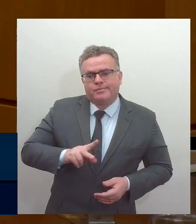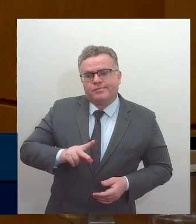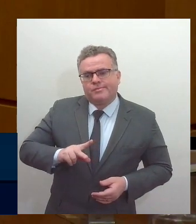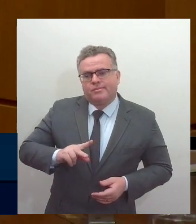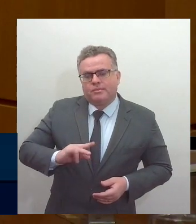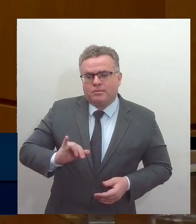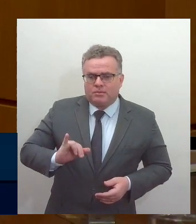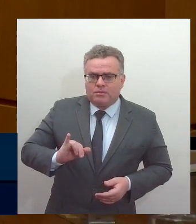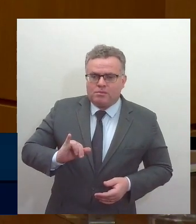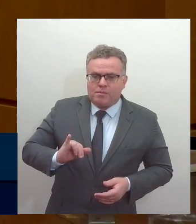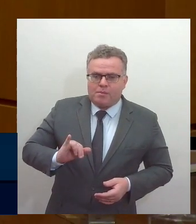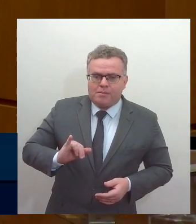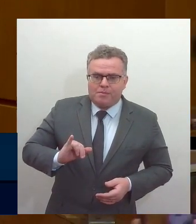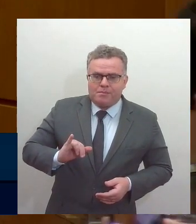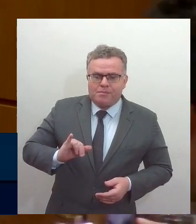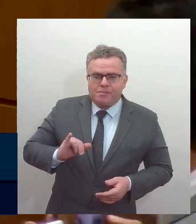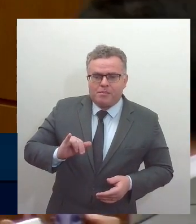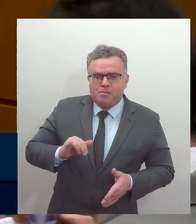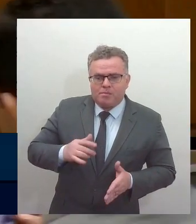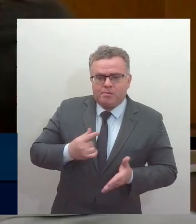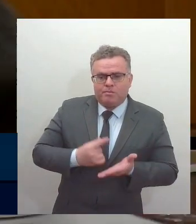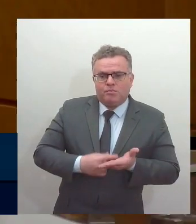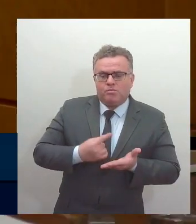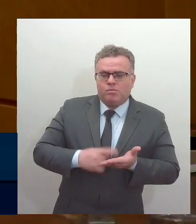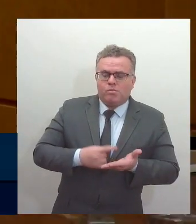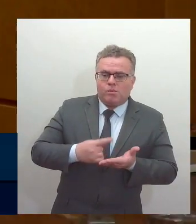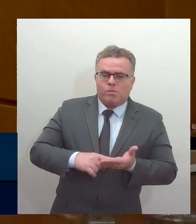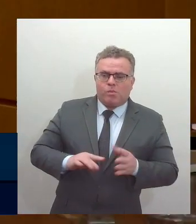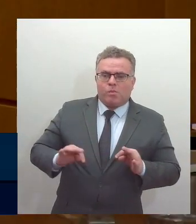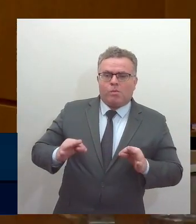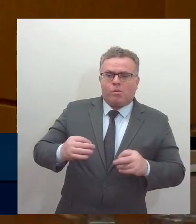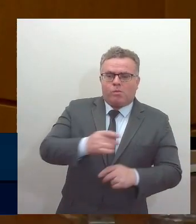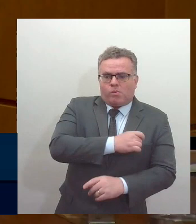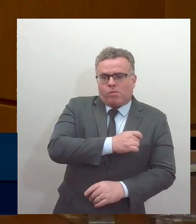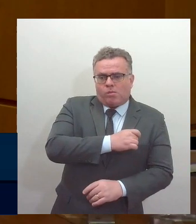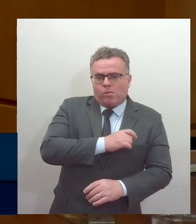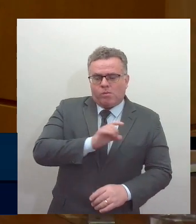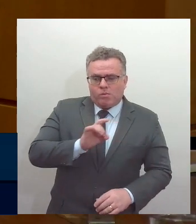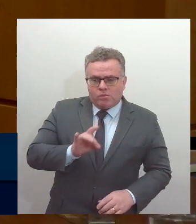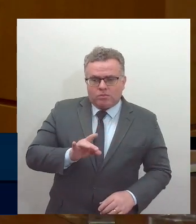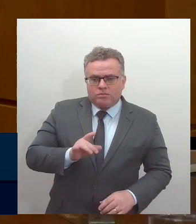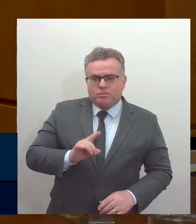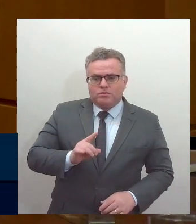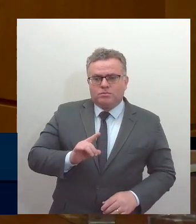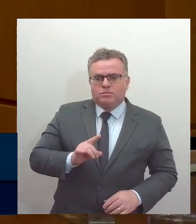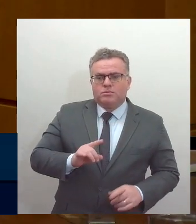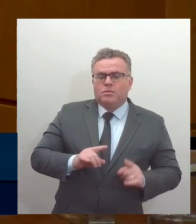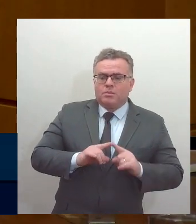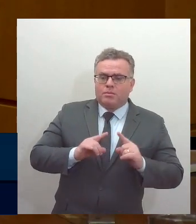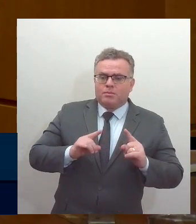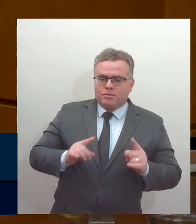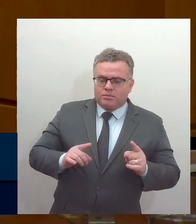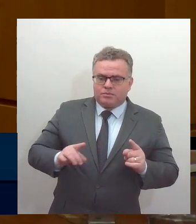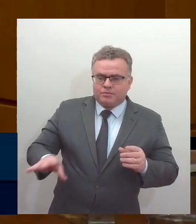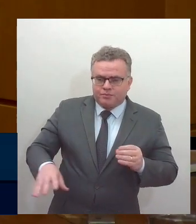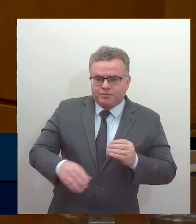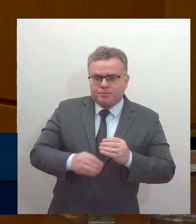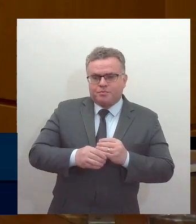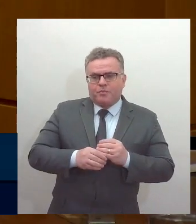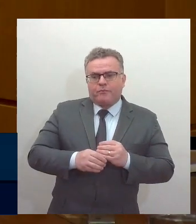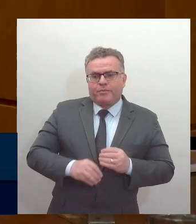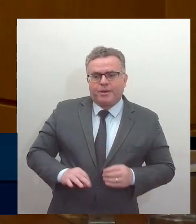aos estudantes daquele município, mas como também a toda a comunidade, porque